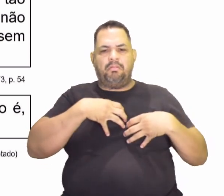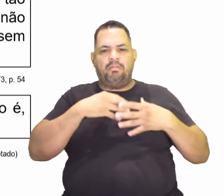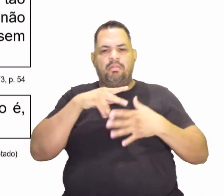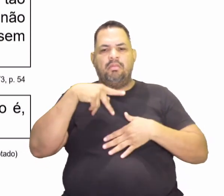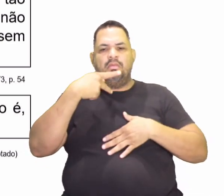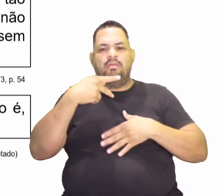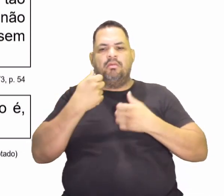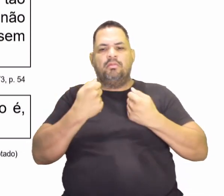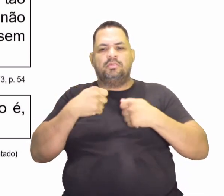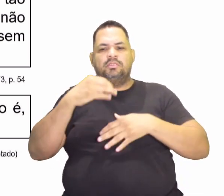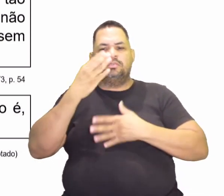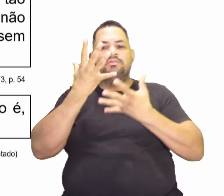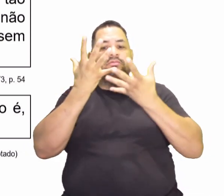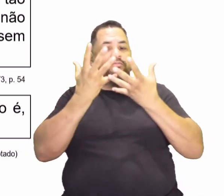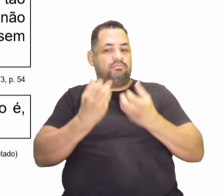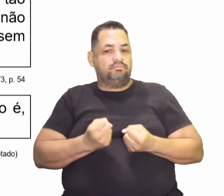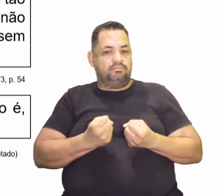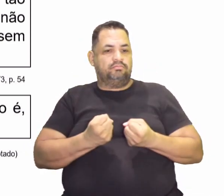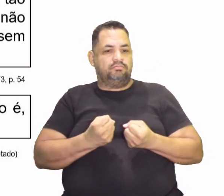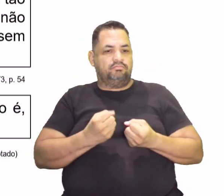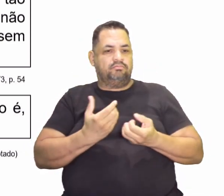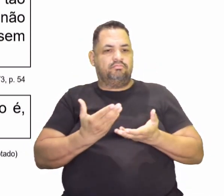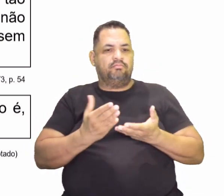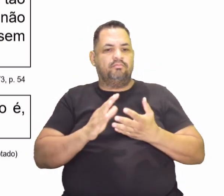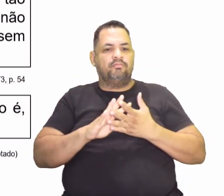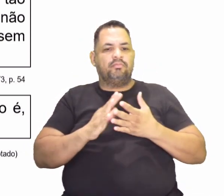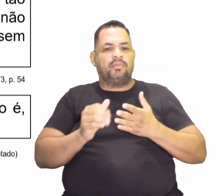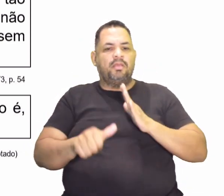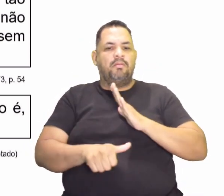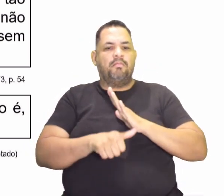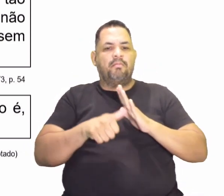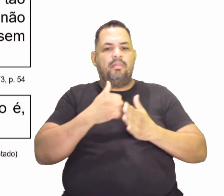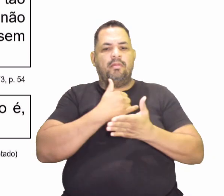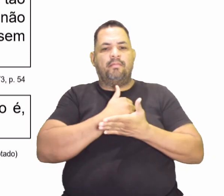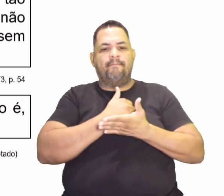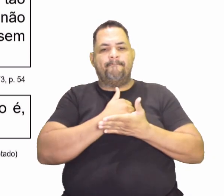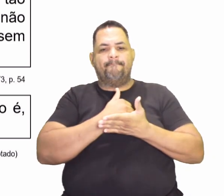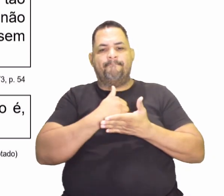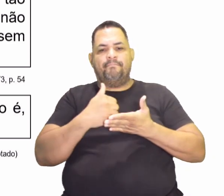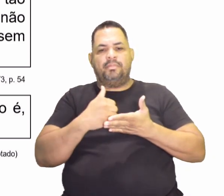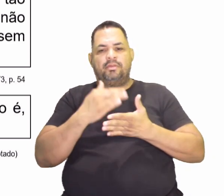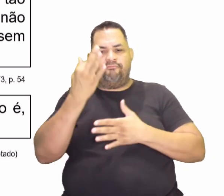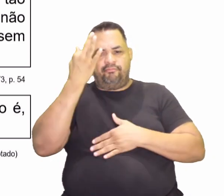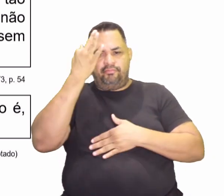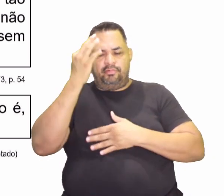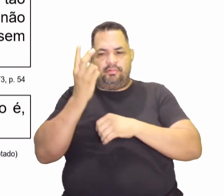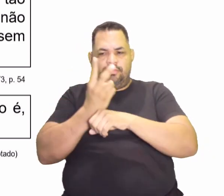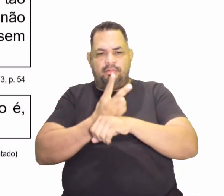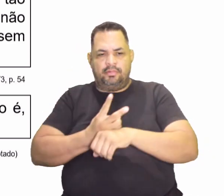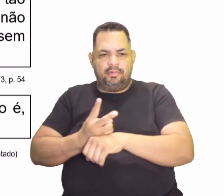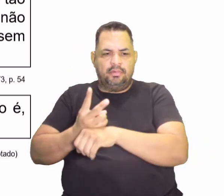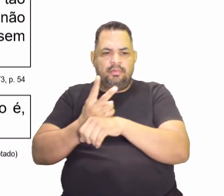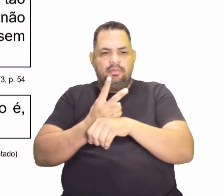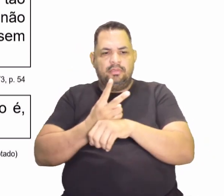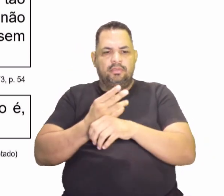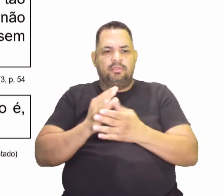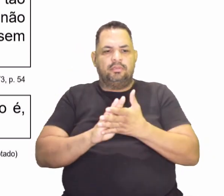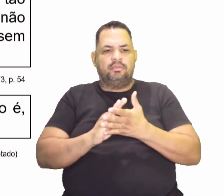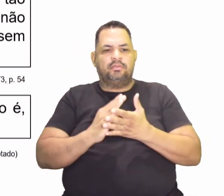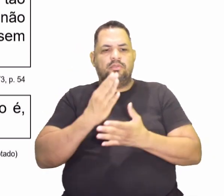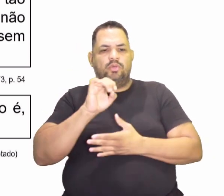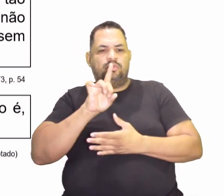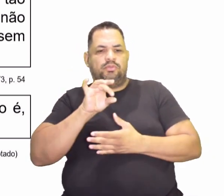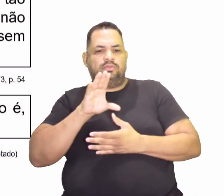Julguei que podia aceitá-la, sem escrúpulo, como o primeiro princípio da filosofia que procurava. Aí o cogito